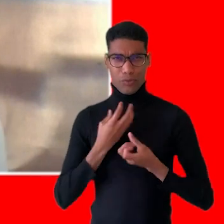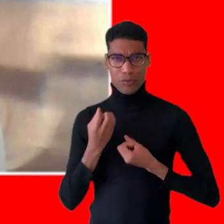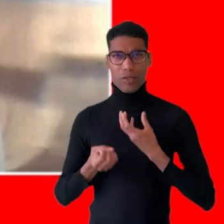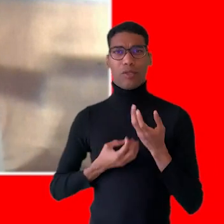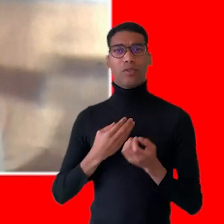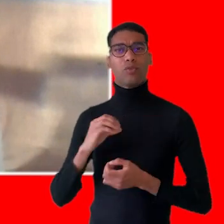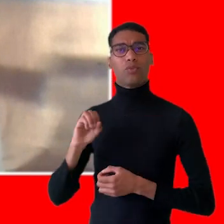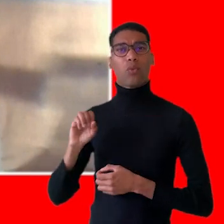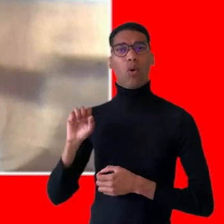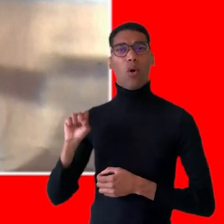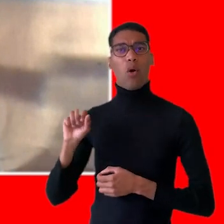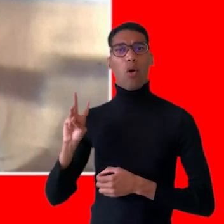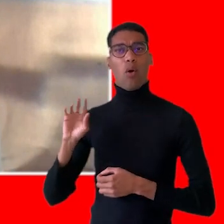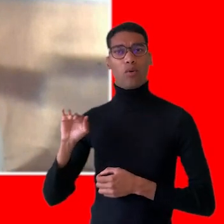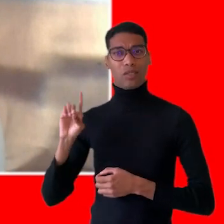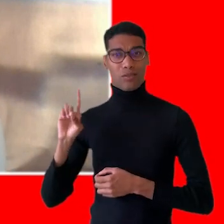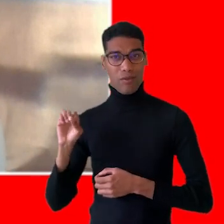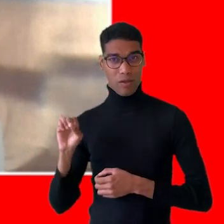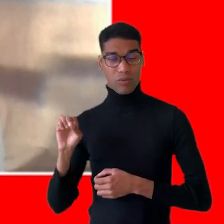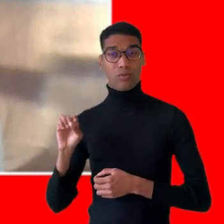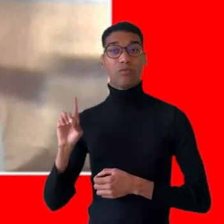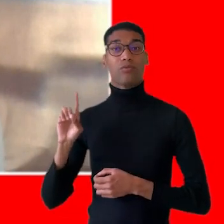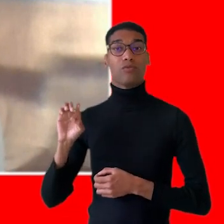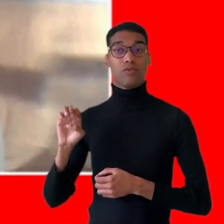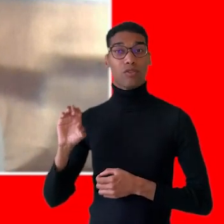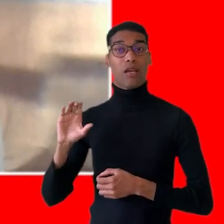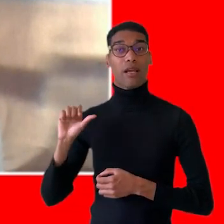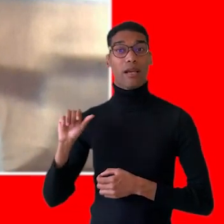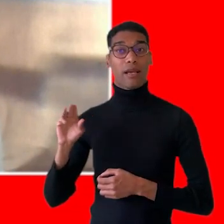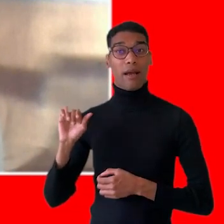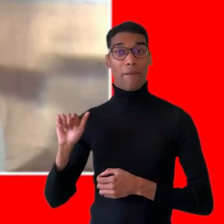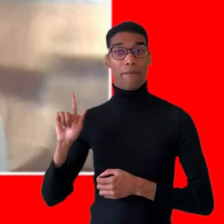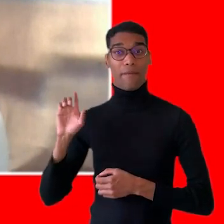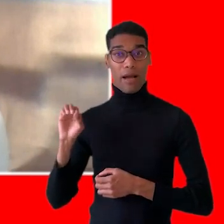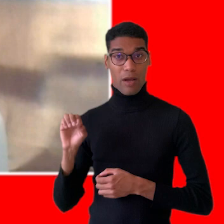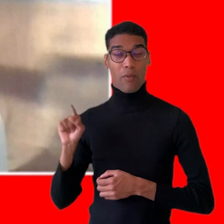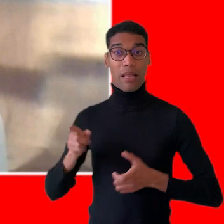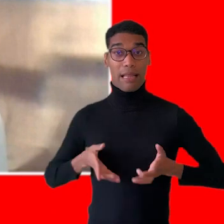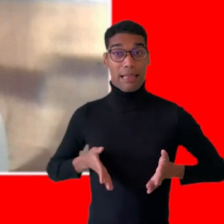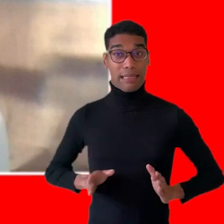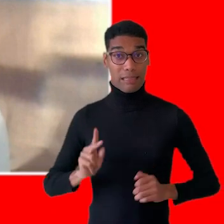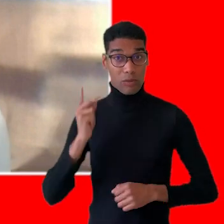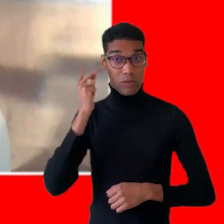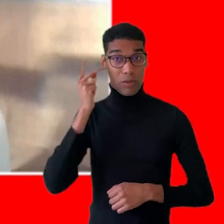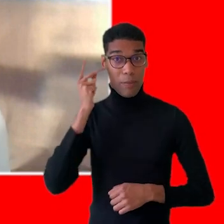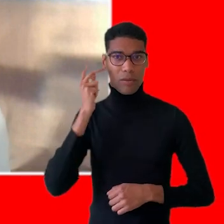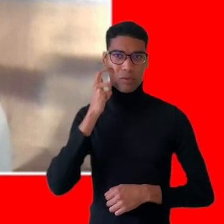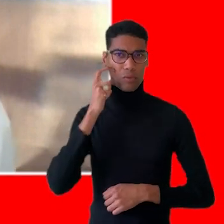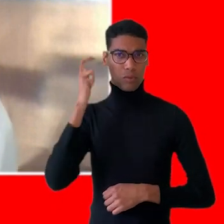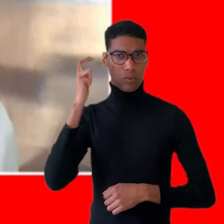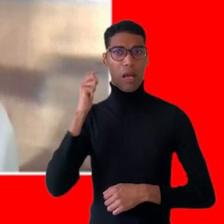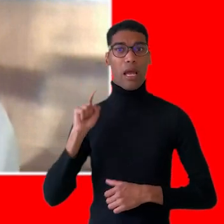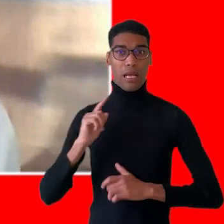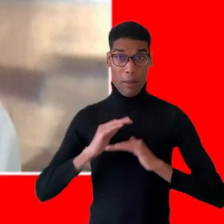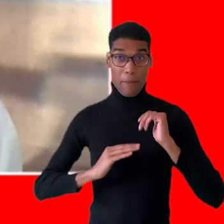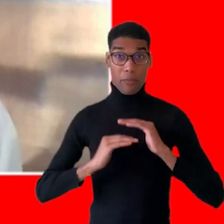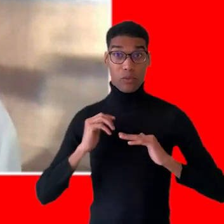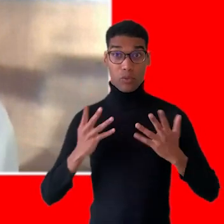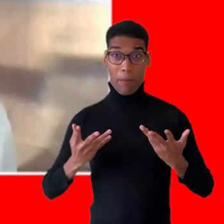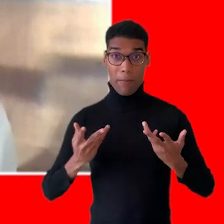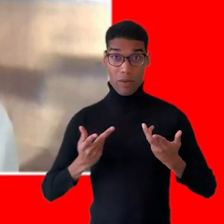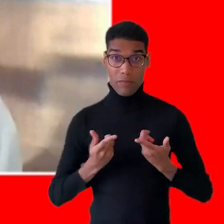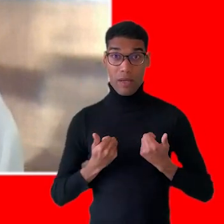de Camargo, que é um grande intelectual paulista, né? É um intelectual com uma